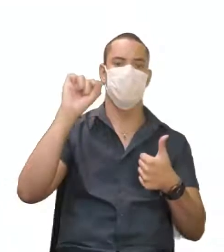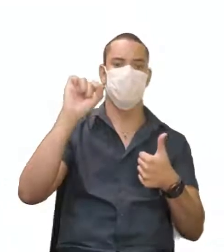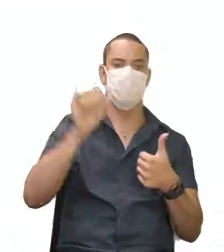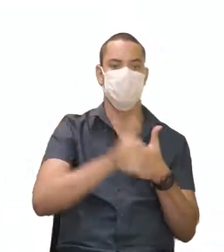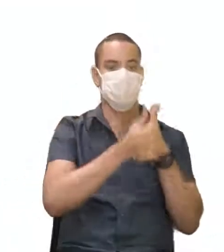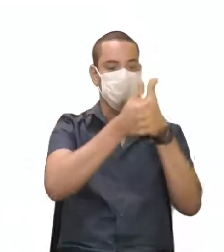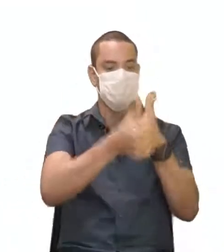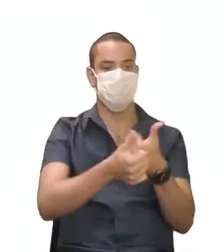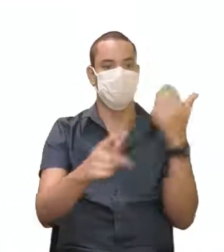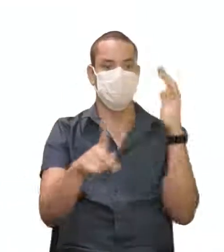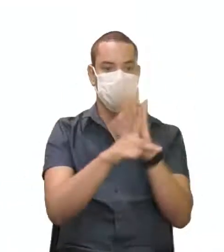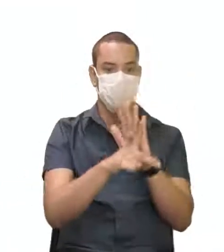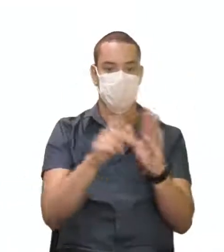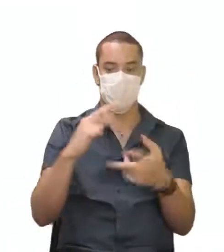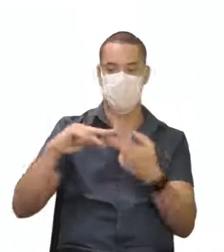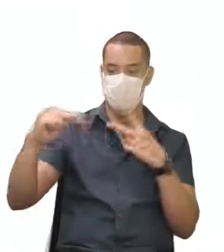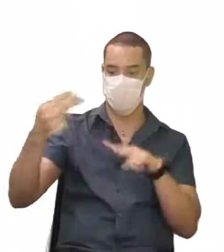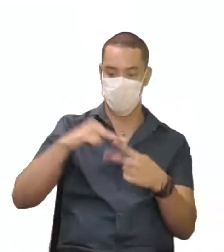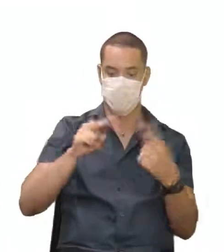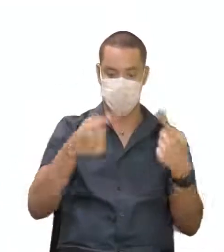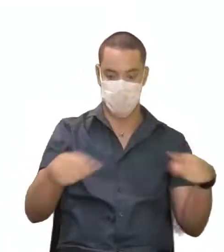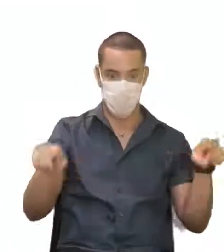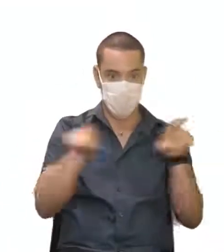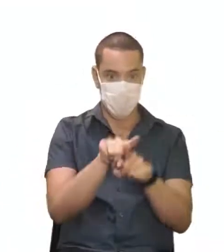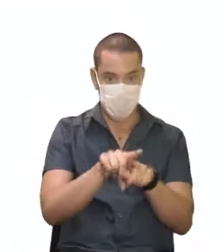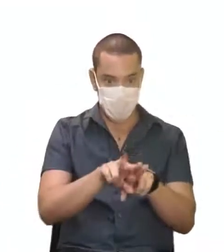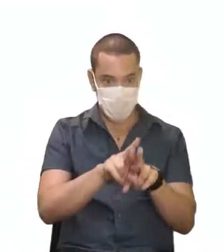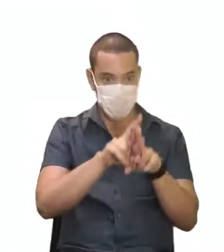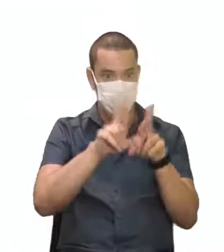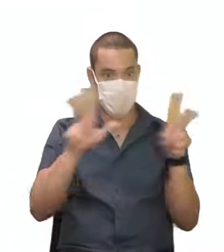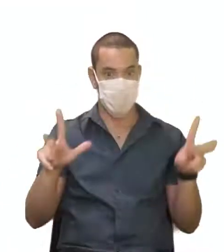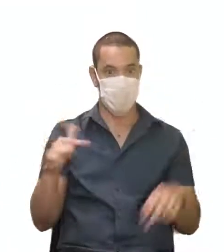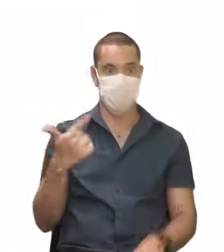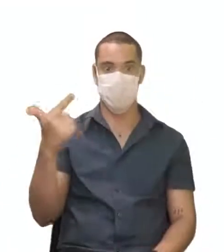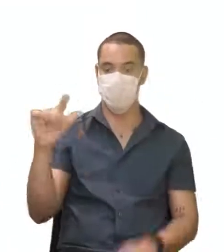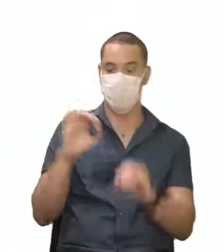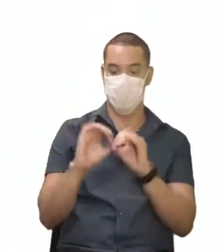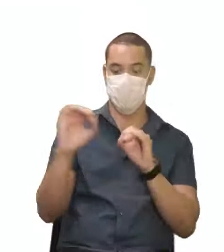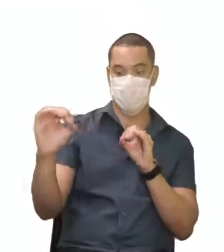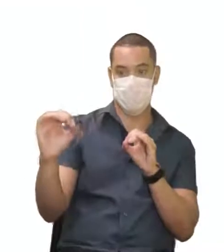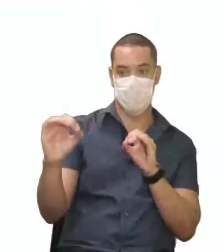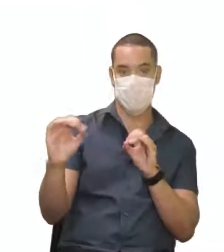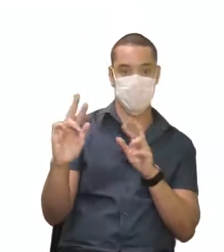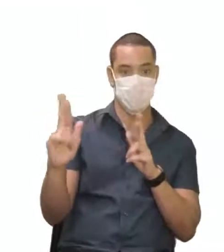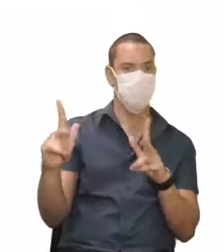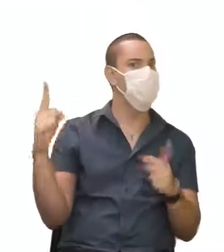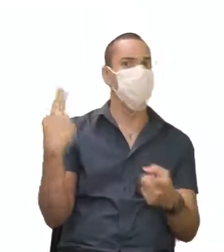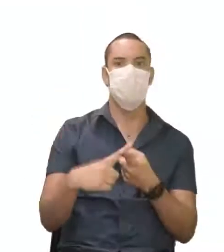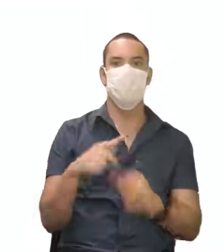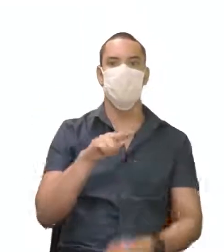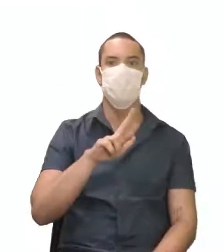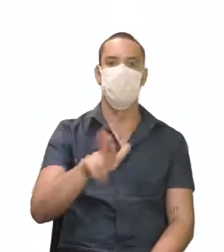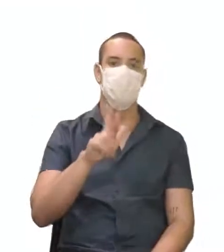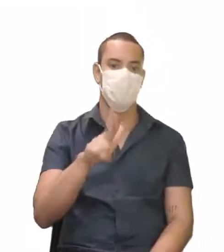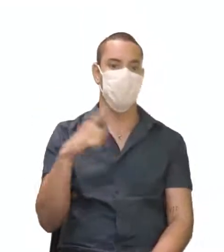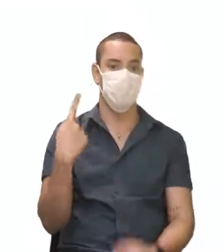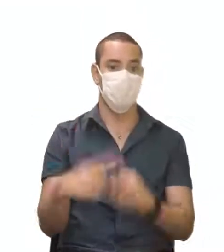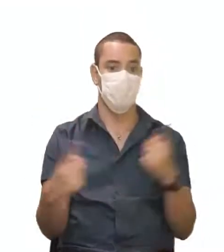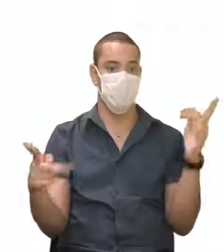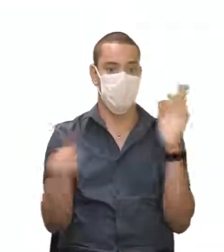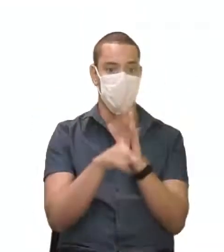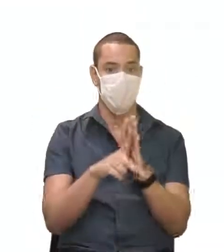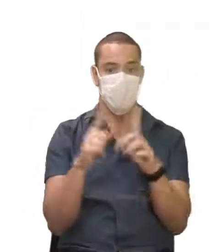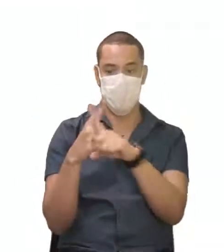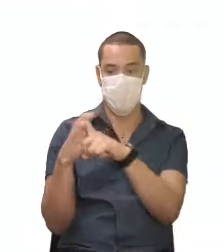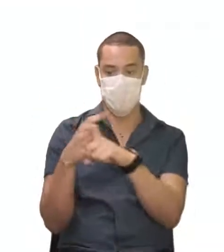de segmentos homólogos entre cromátides não irmãs. Por que não irmãs? Porque eles não fazem parte dos